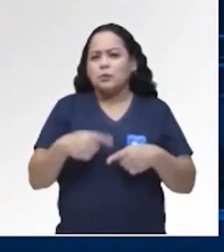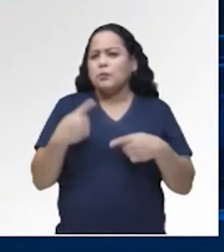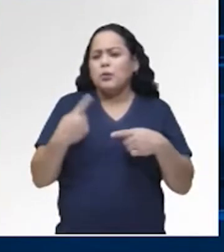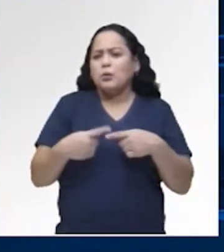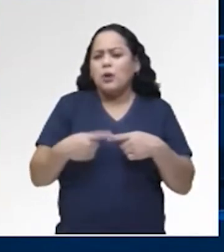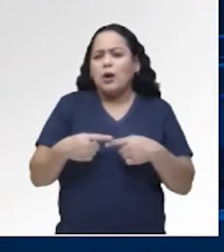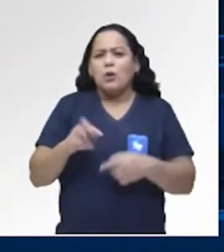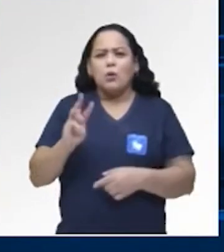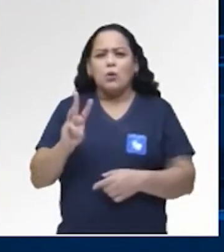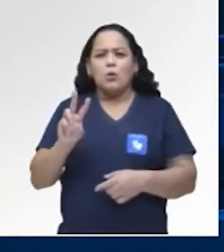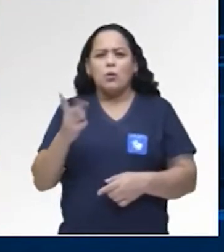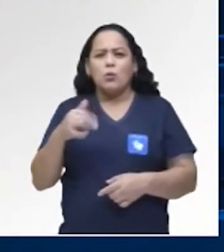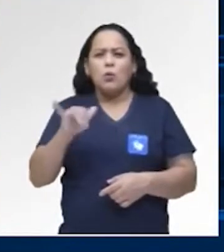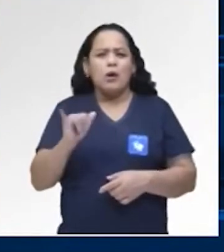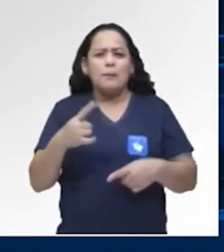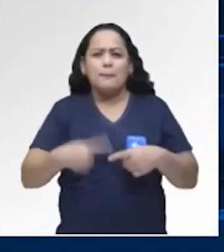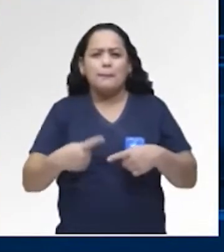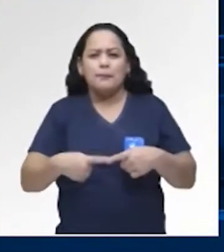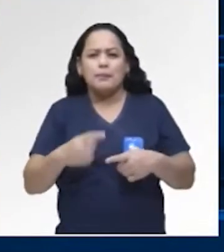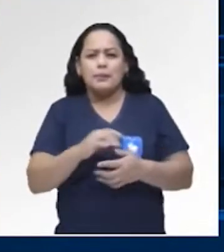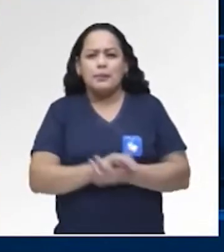Why? Por quê?